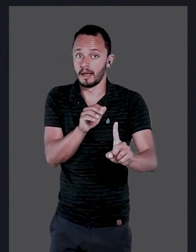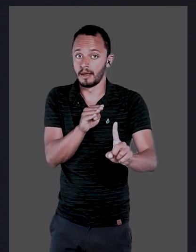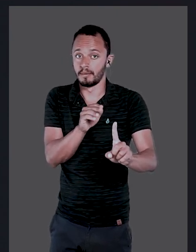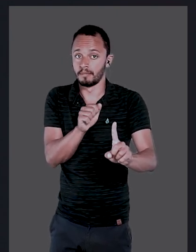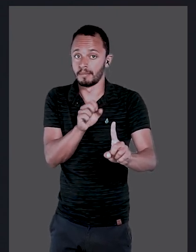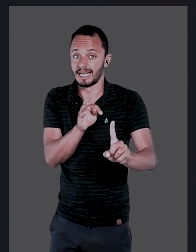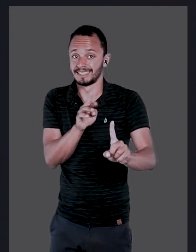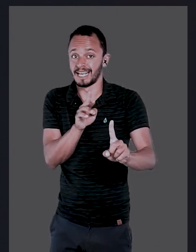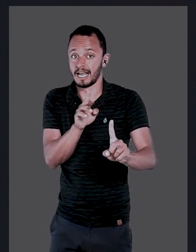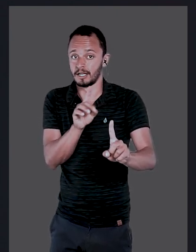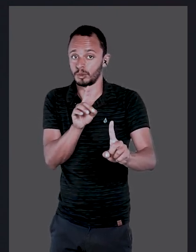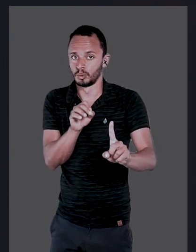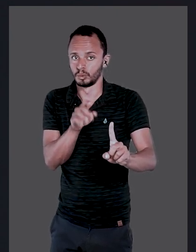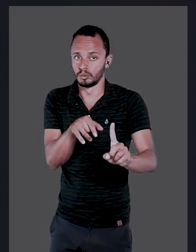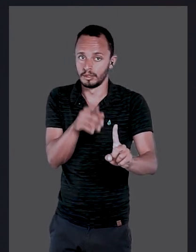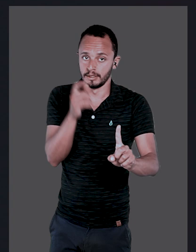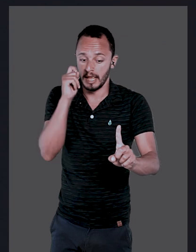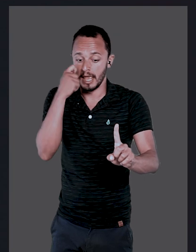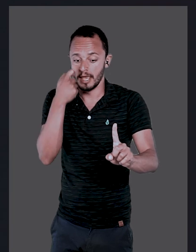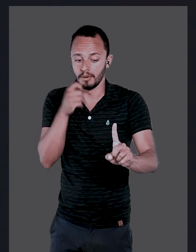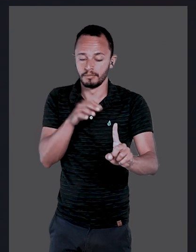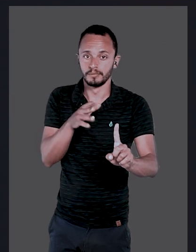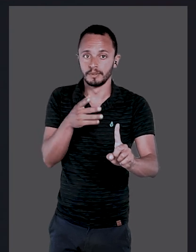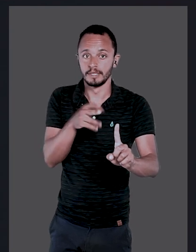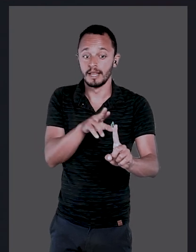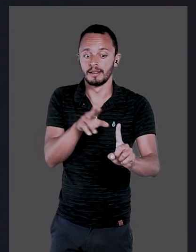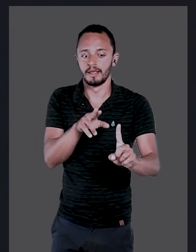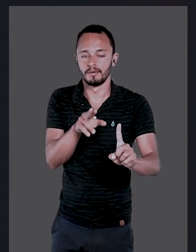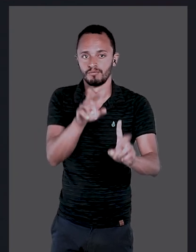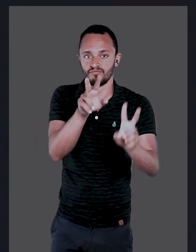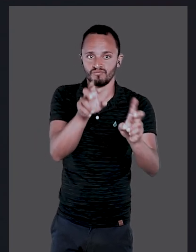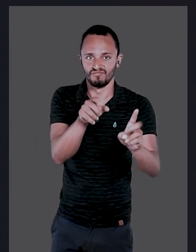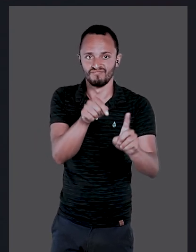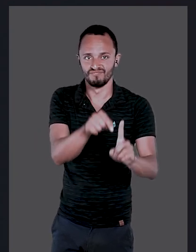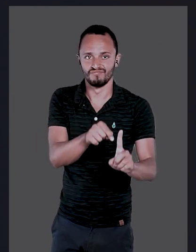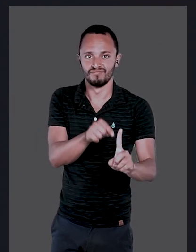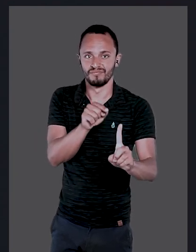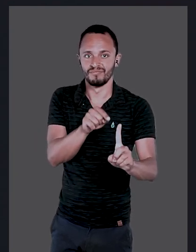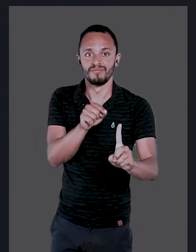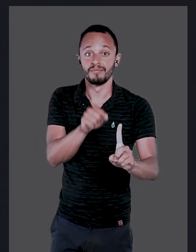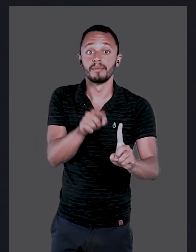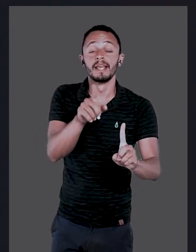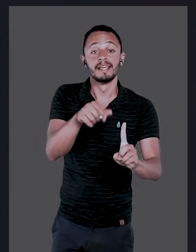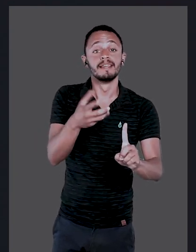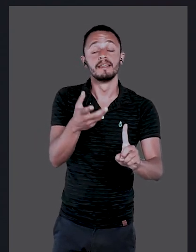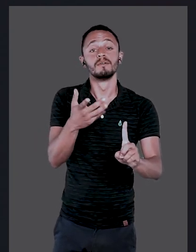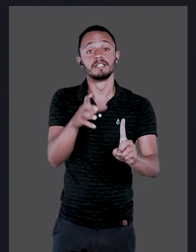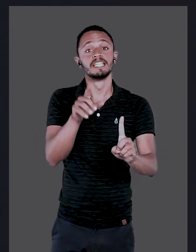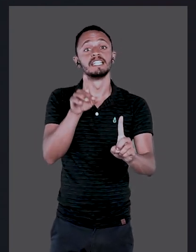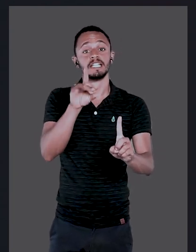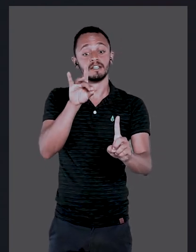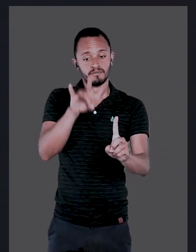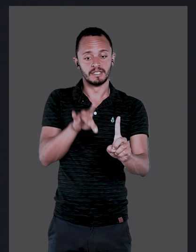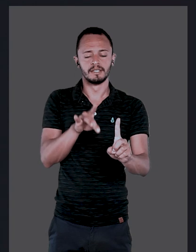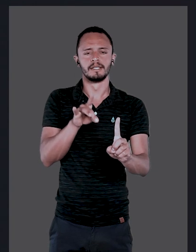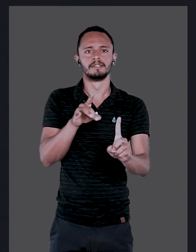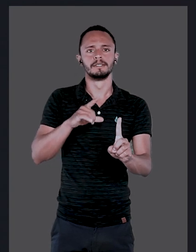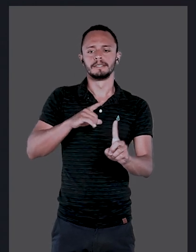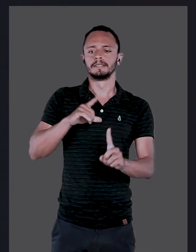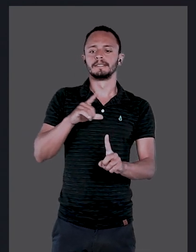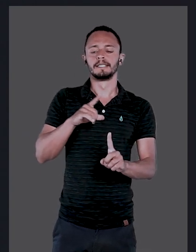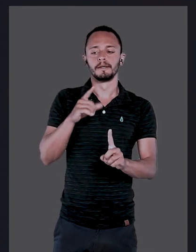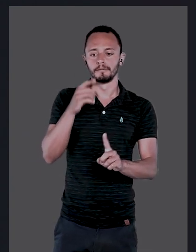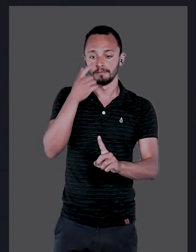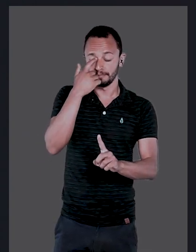coisa bastante. E isso tem várias implicações. Eu queria muito que o Honra, como um